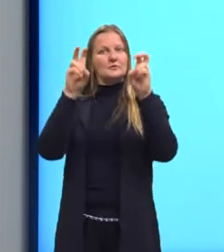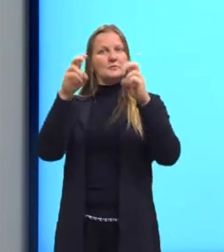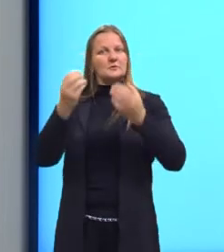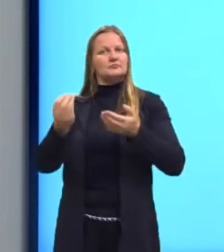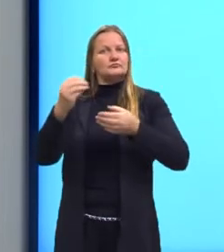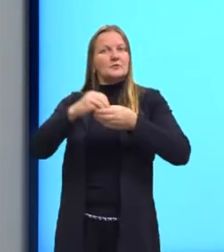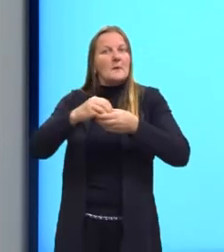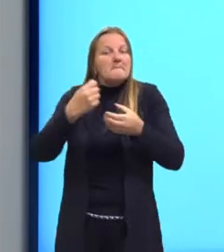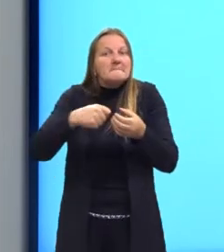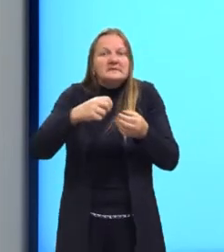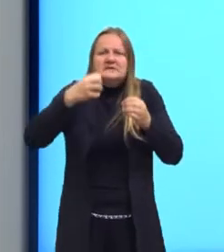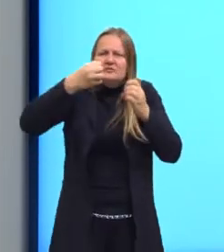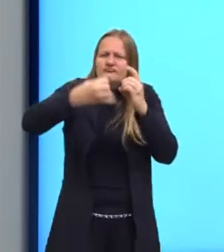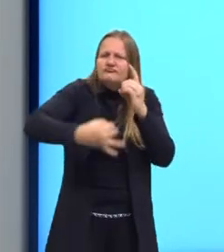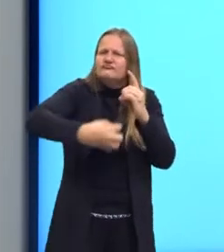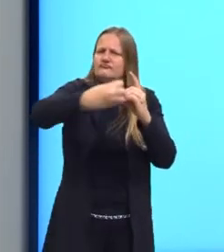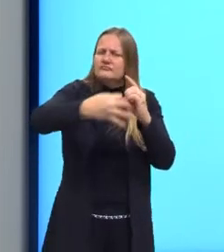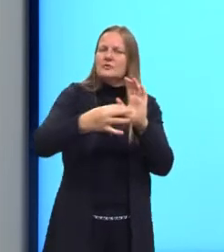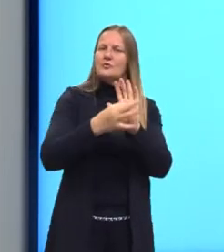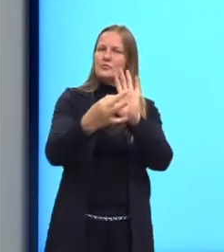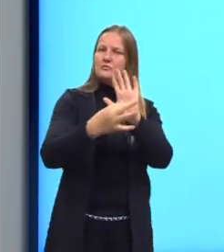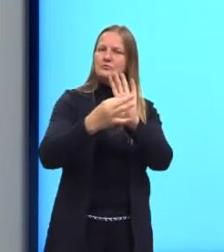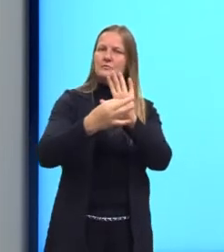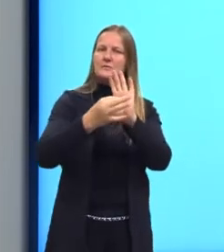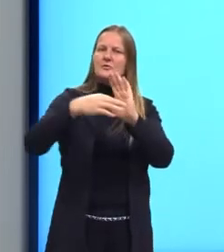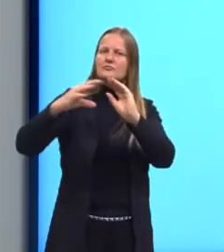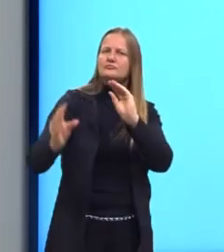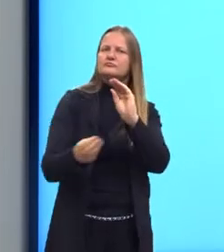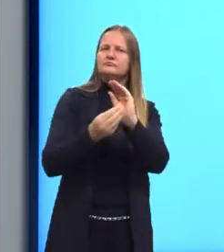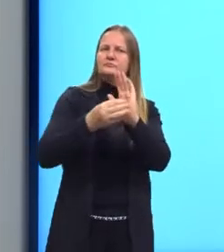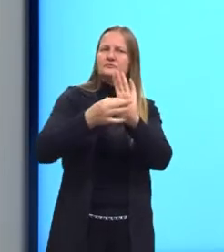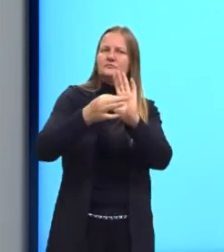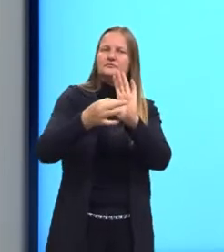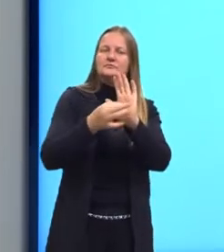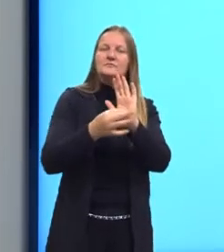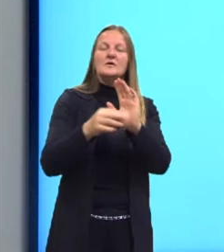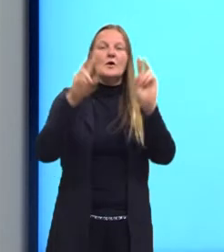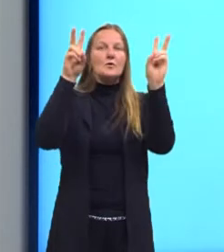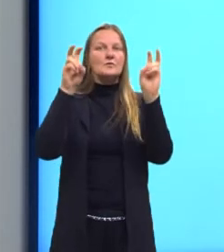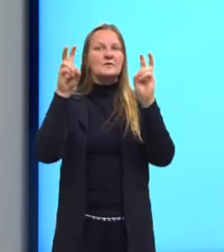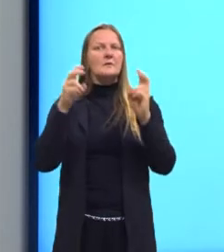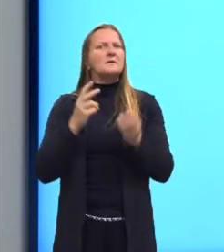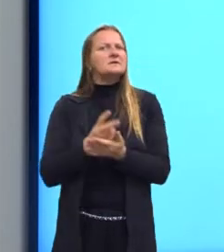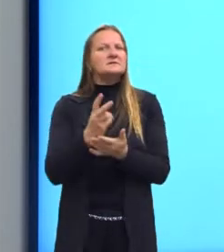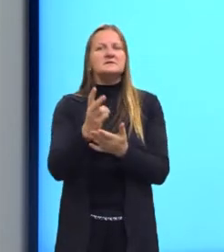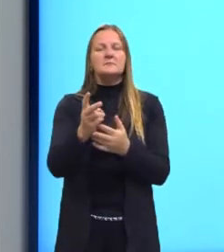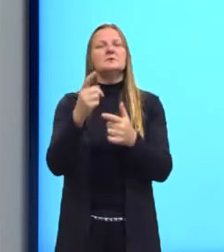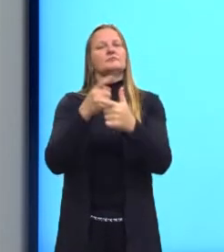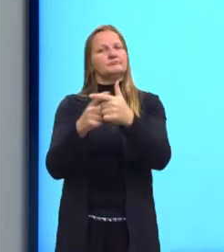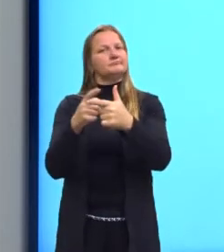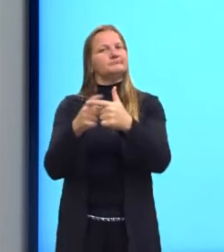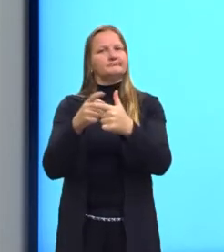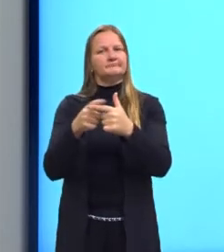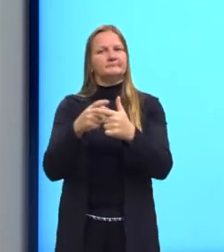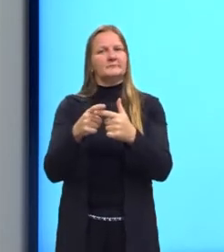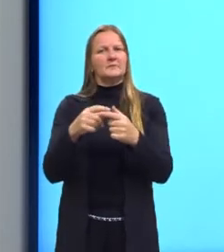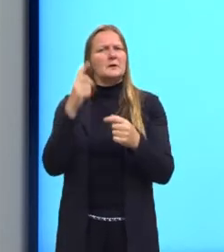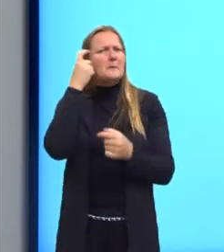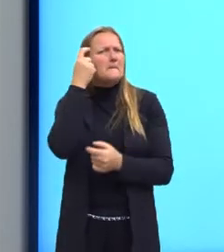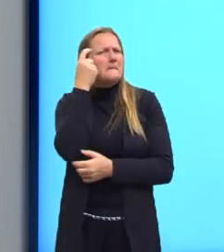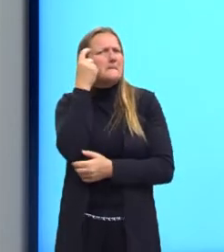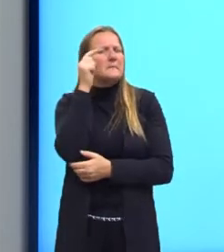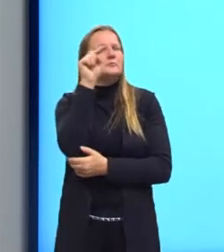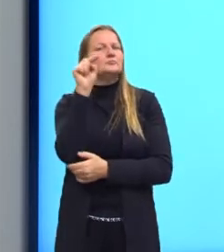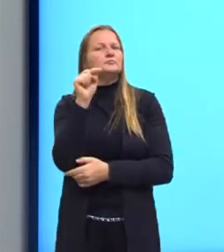que precisamos de acertar e argumentar este tema sempre será uma problemática e para